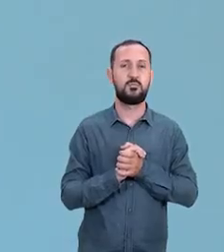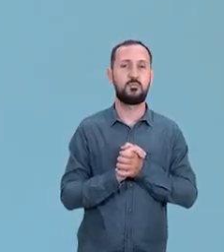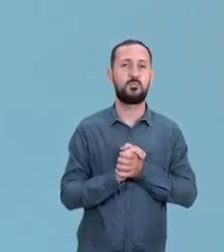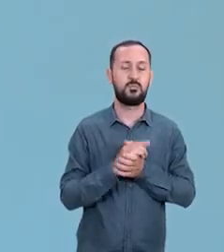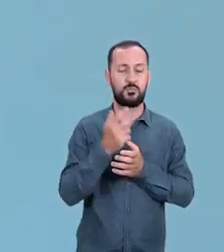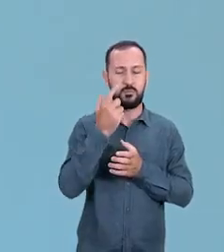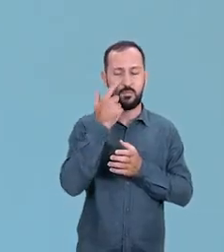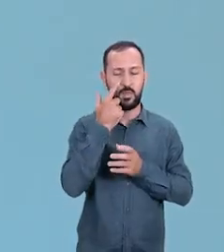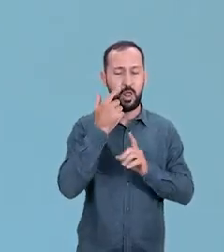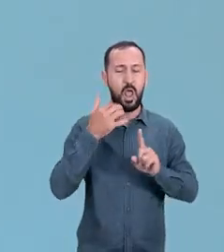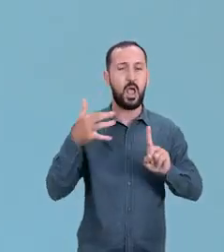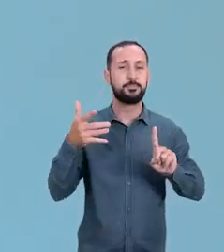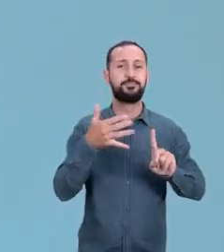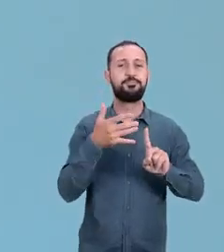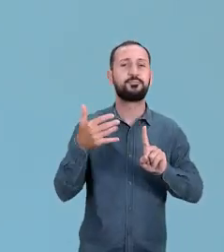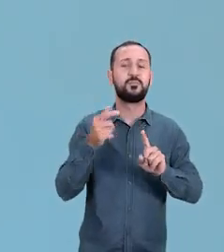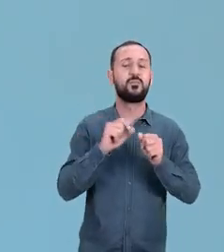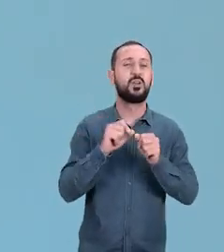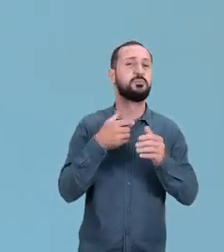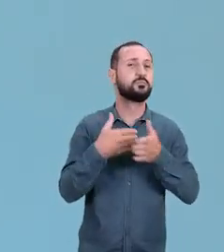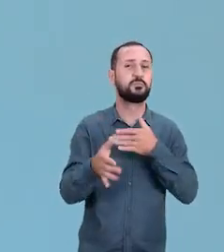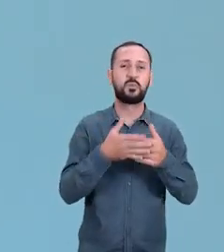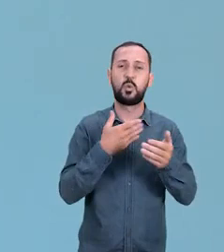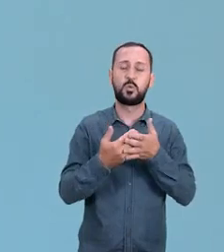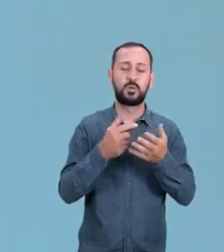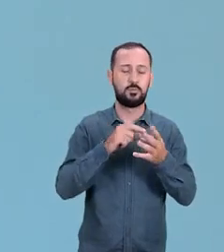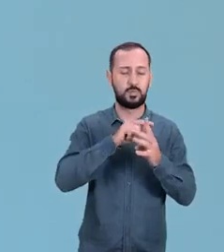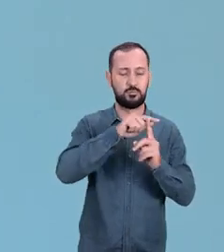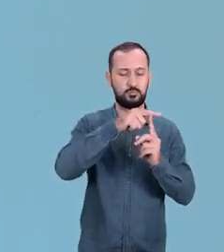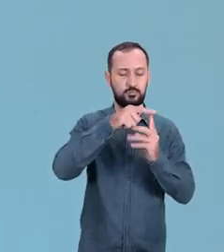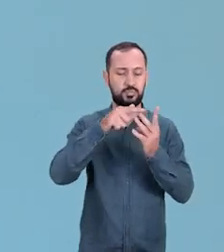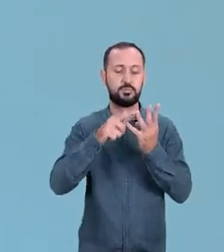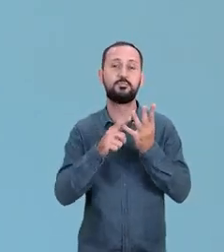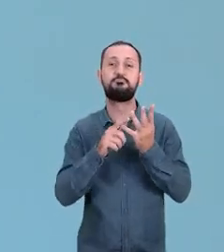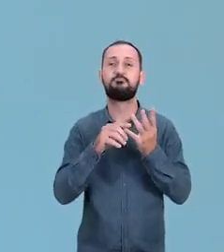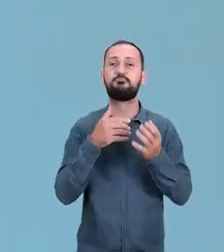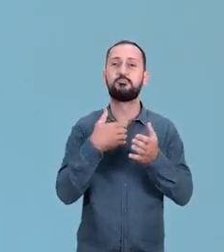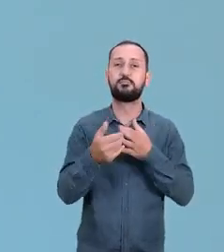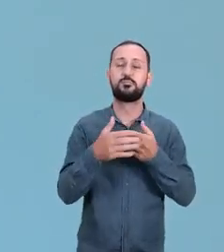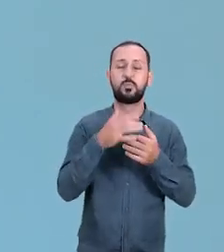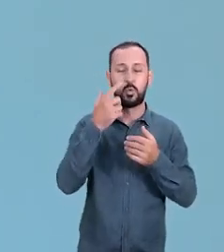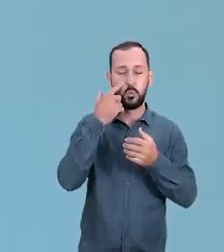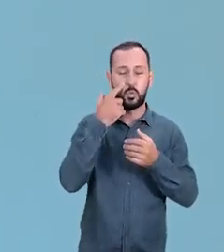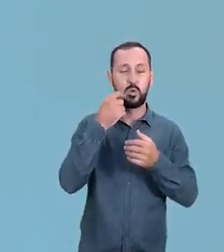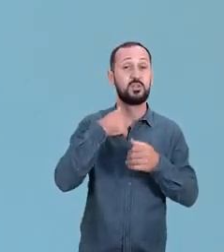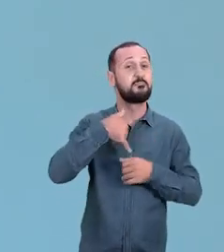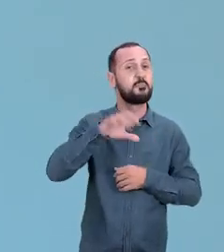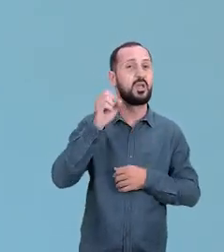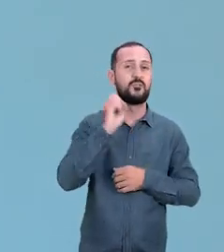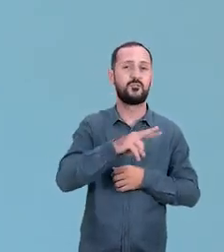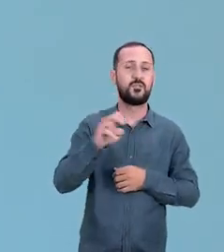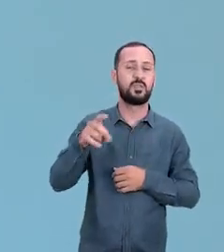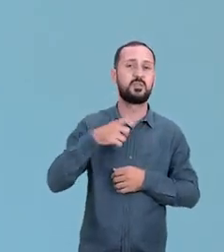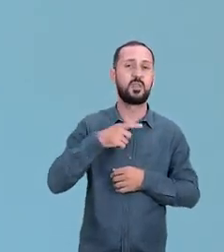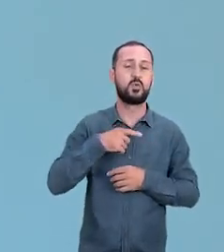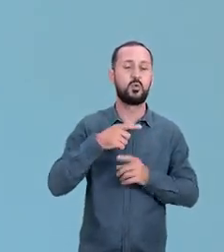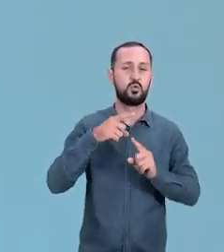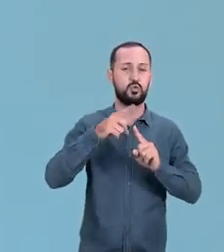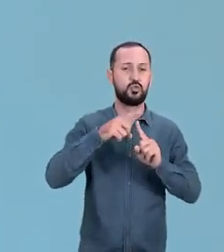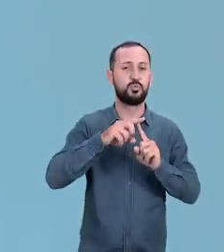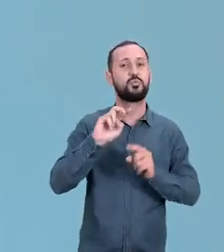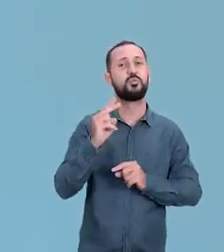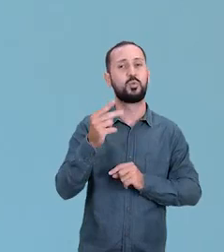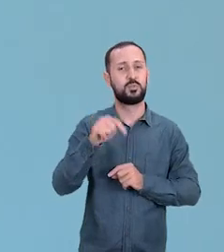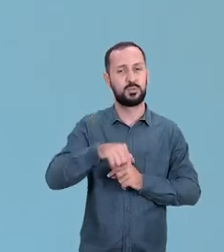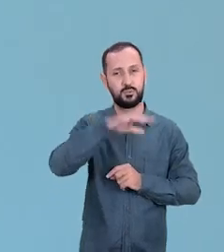Essa síndrome, ela pode ser desencadeada por qualquer um dos tipos, né? O vírus dominante aqui em Mato Grosso do Sul é tipo 2, né?